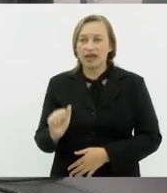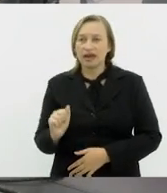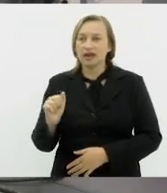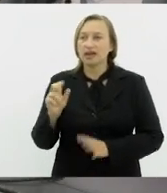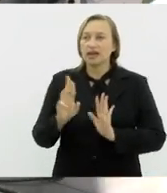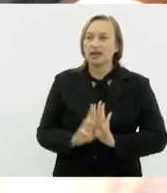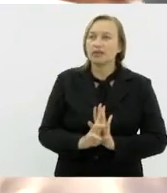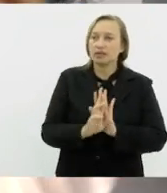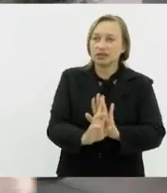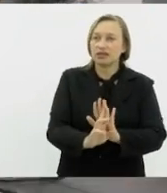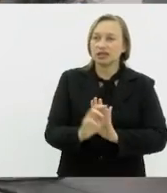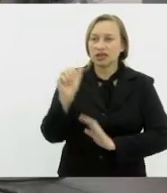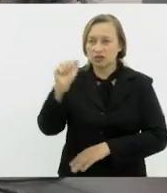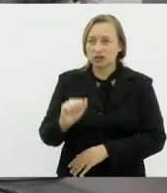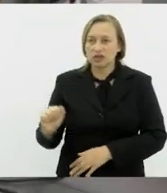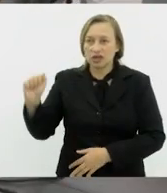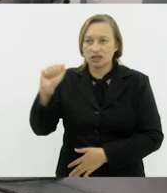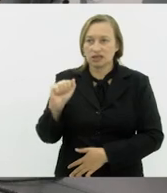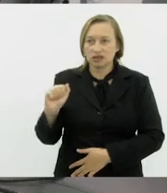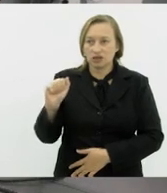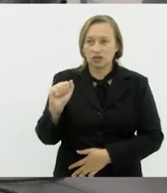a associação do...